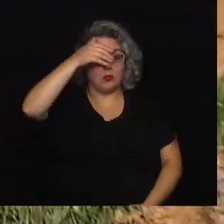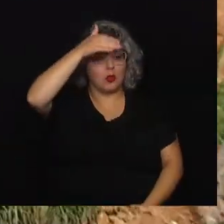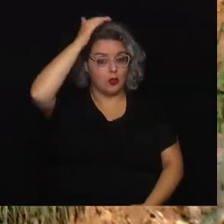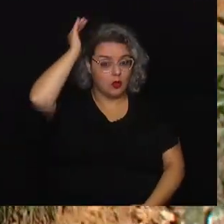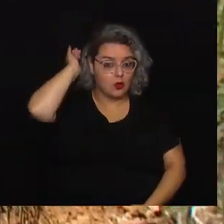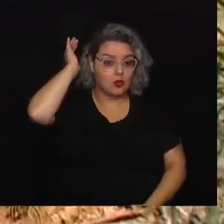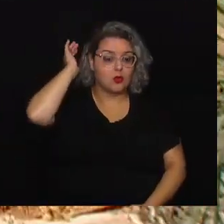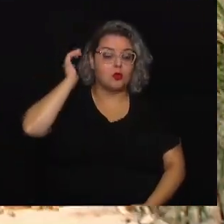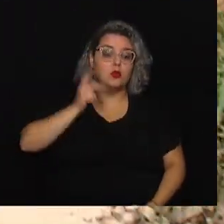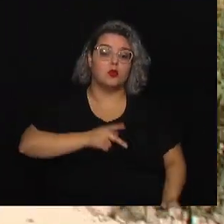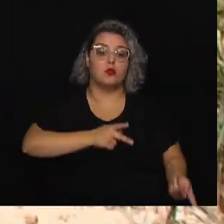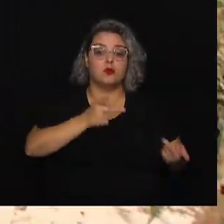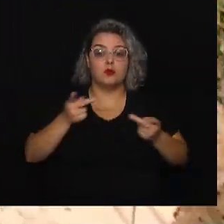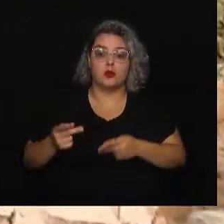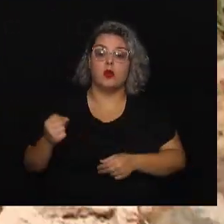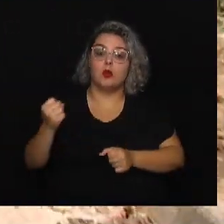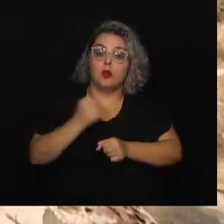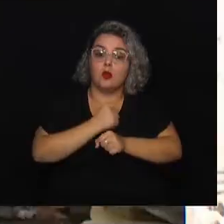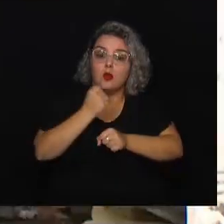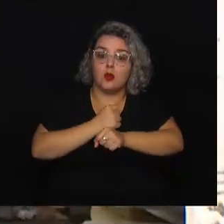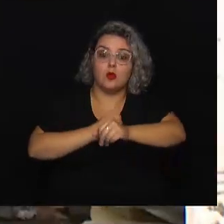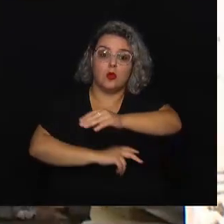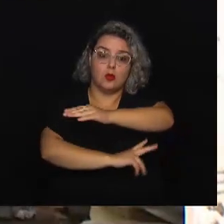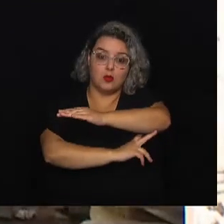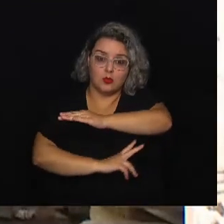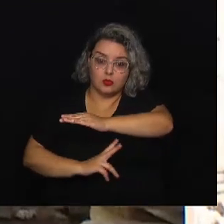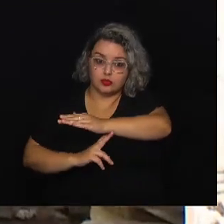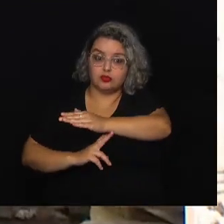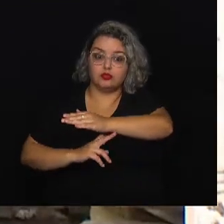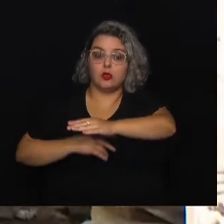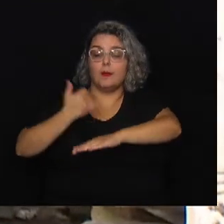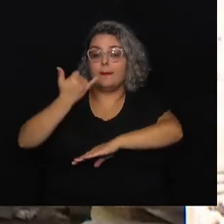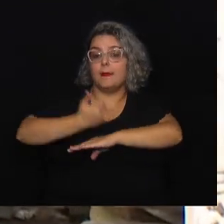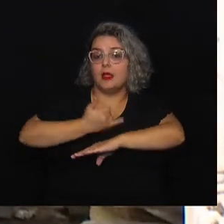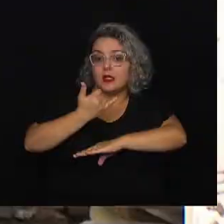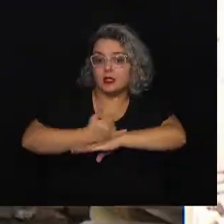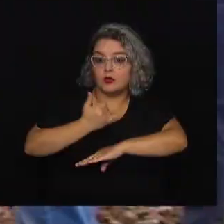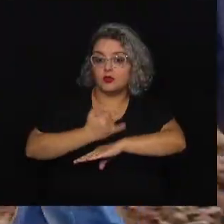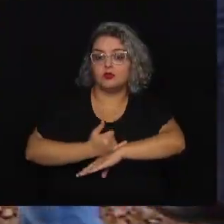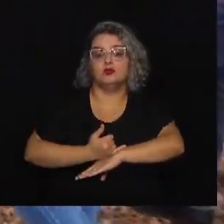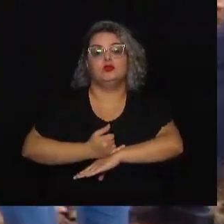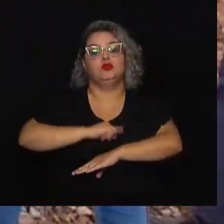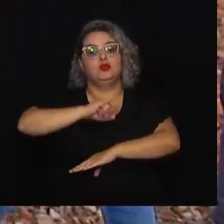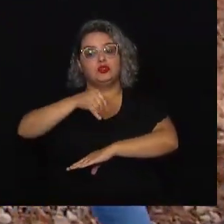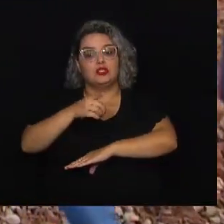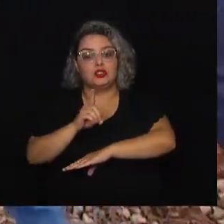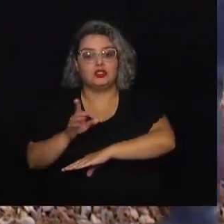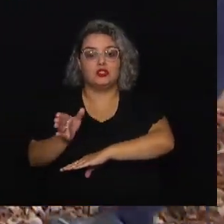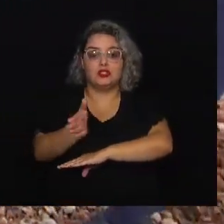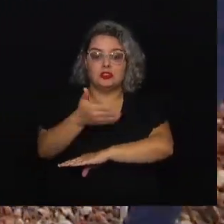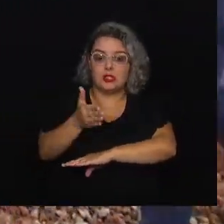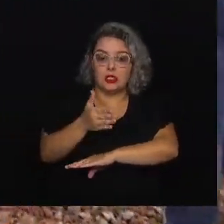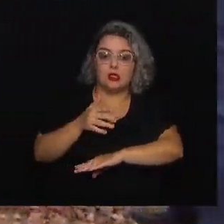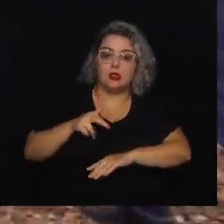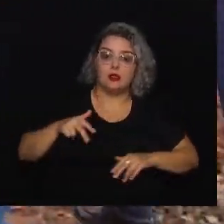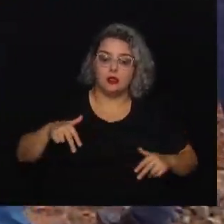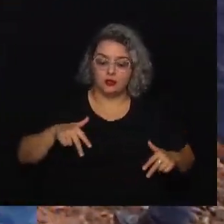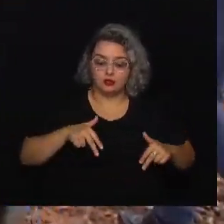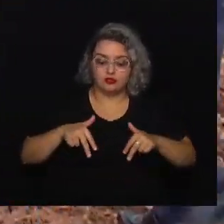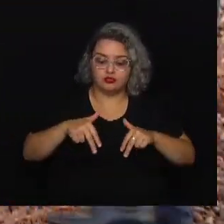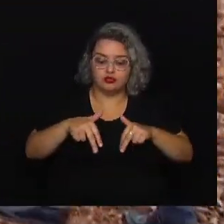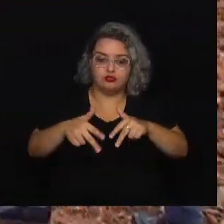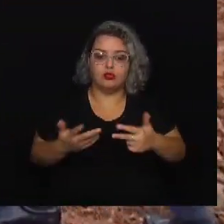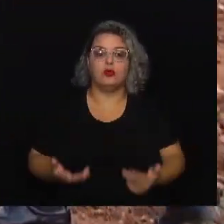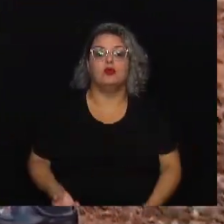na visita à obra de instalação de uma ponte metálica no Jardim das Bandeiras. A passagem é na altura do